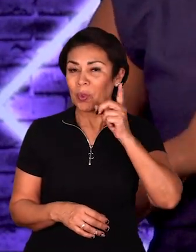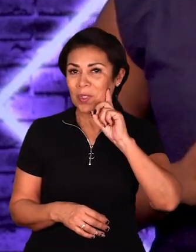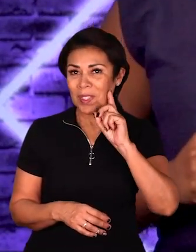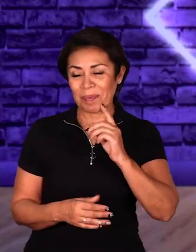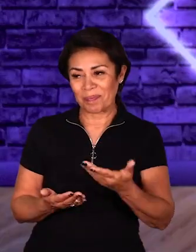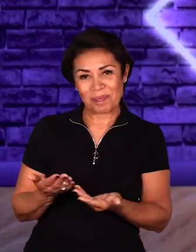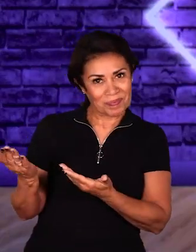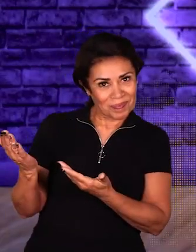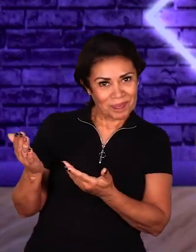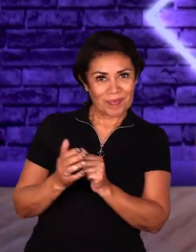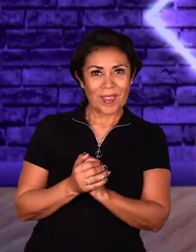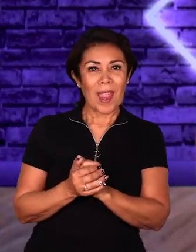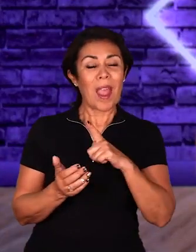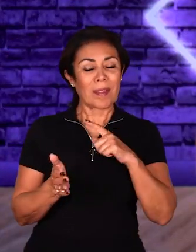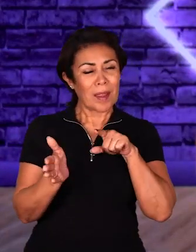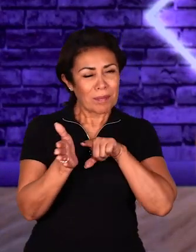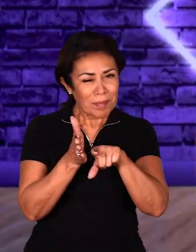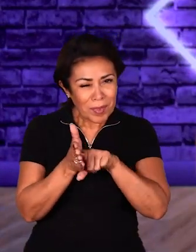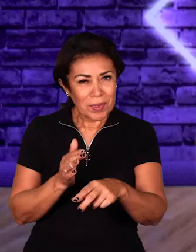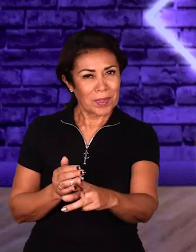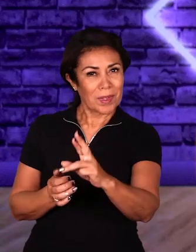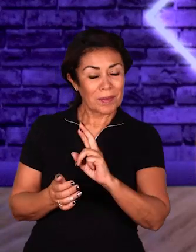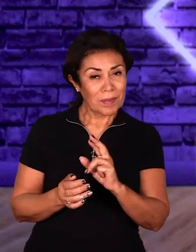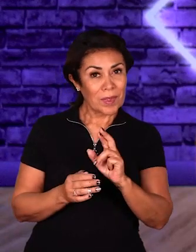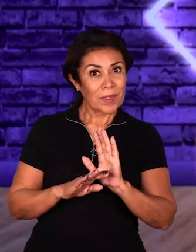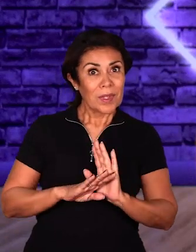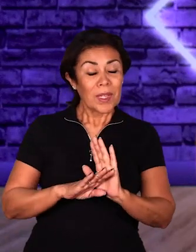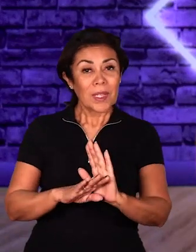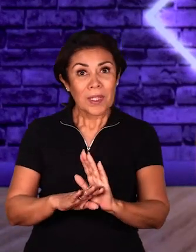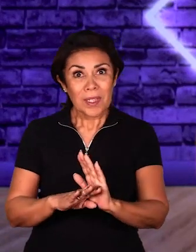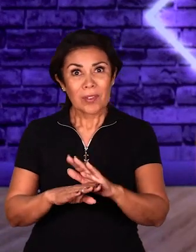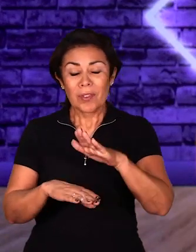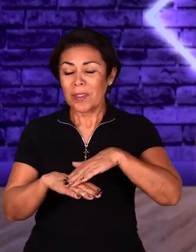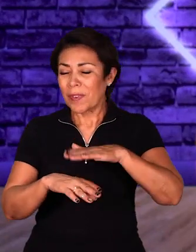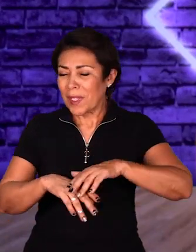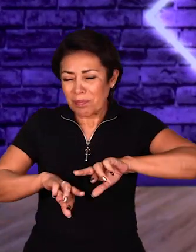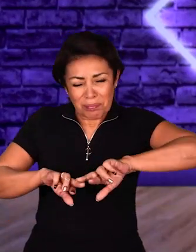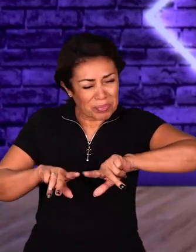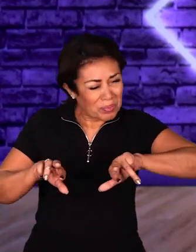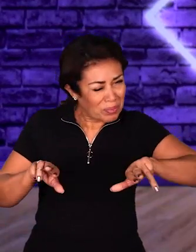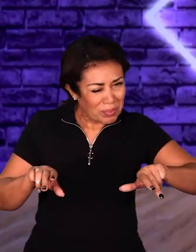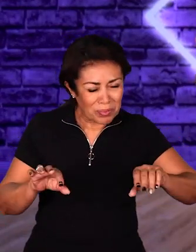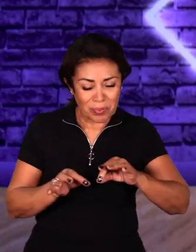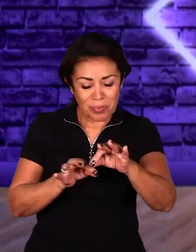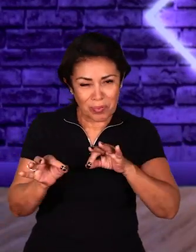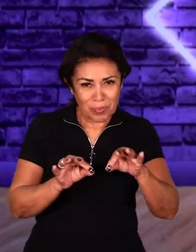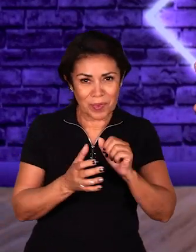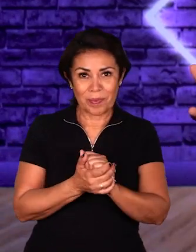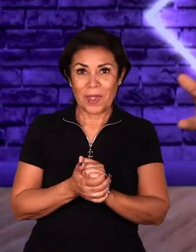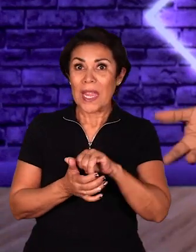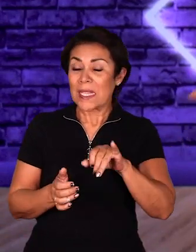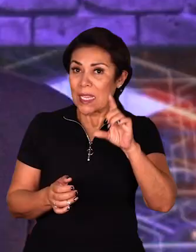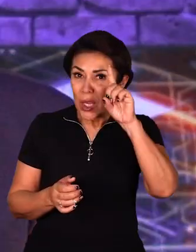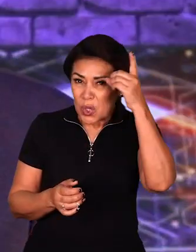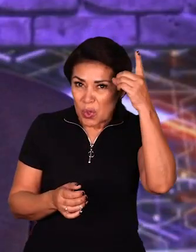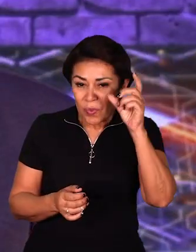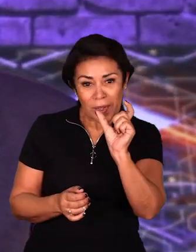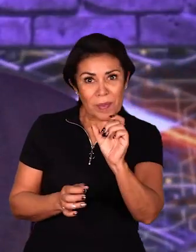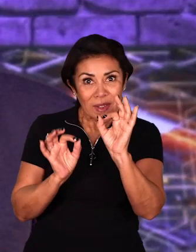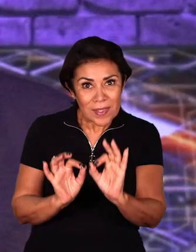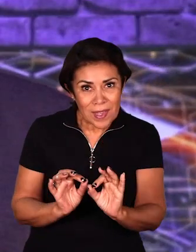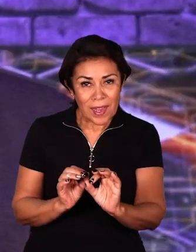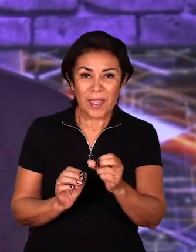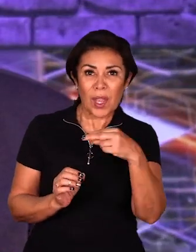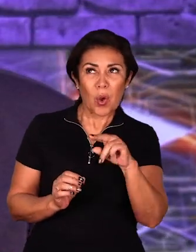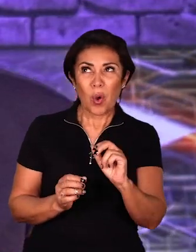quase todo dia, o Stack Overflow, um site cheio de perguntas e respostas que nos ajuda a realizar diversas tarefas na programação. Tem dúvidas sobre a